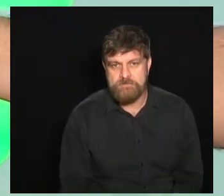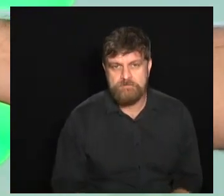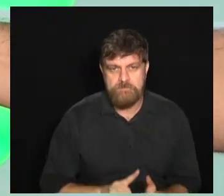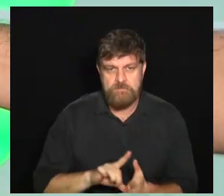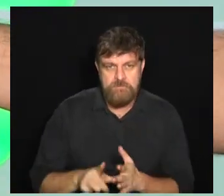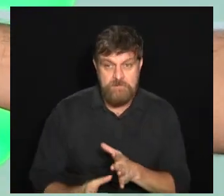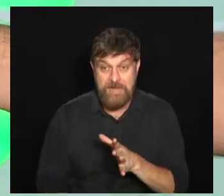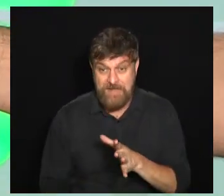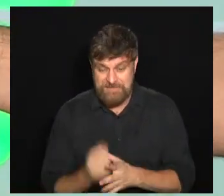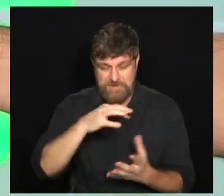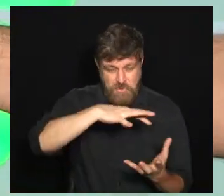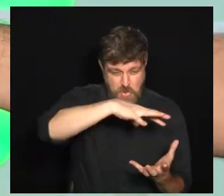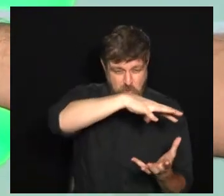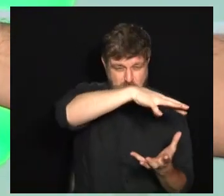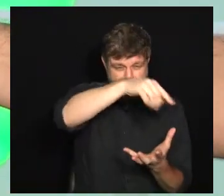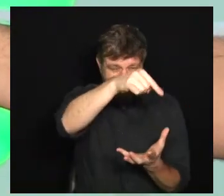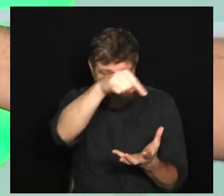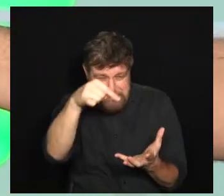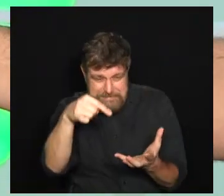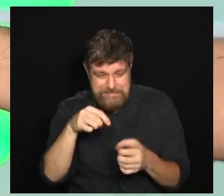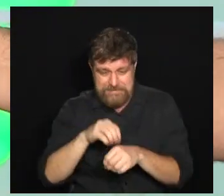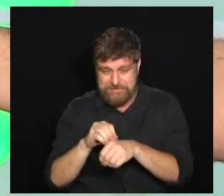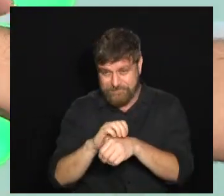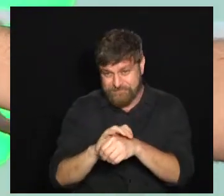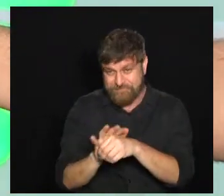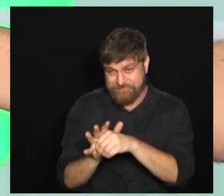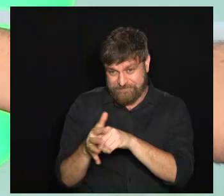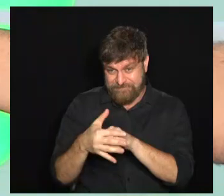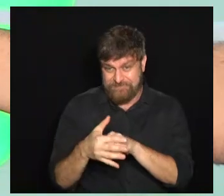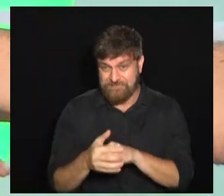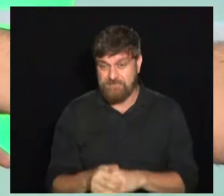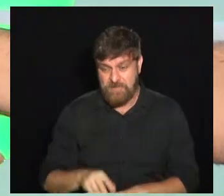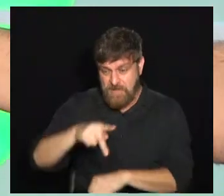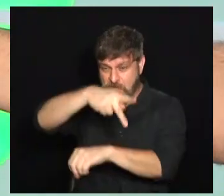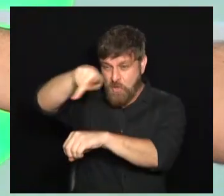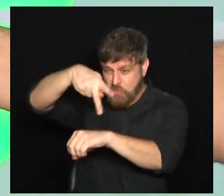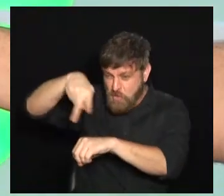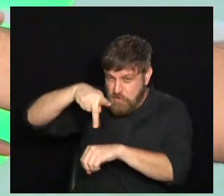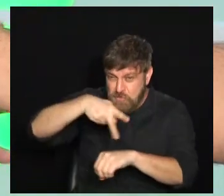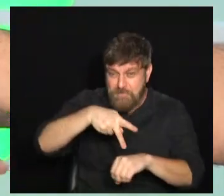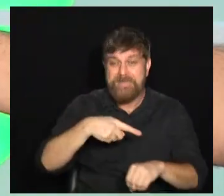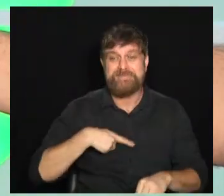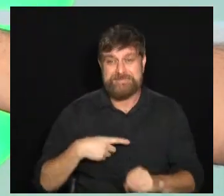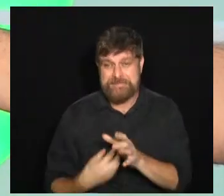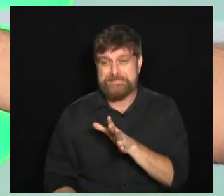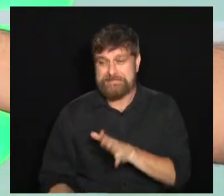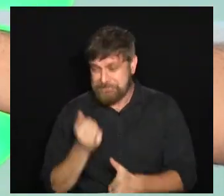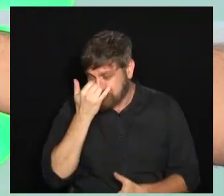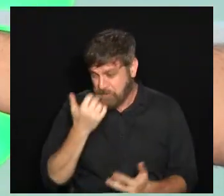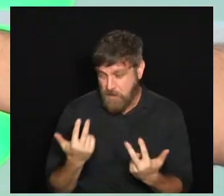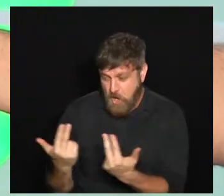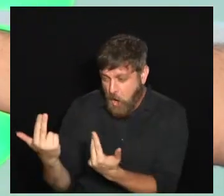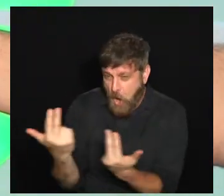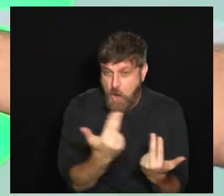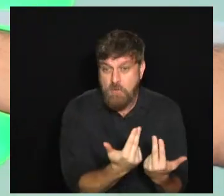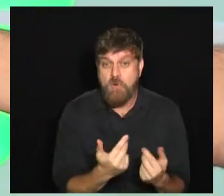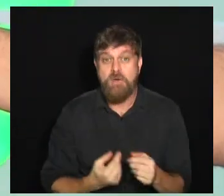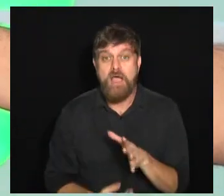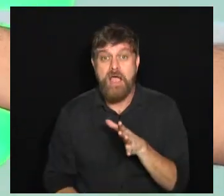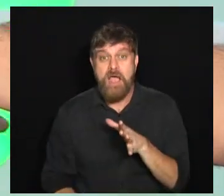colocou como pandemia, né, que você tem epidemia ocorrendo ao mesmo tempo em todos os países, né, passado de 100 países, isso mexe,